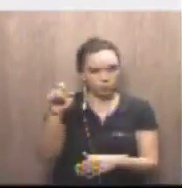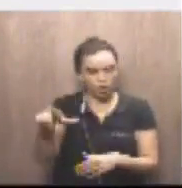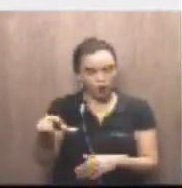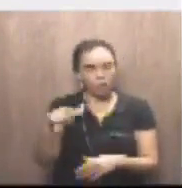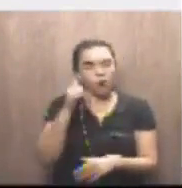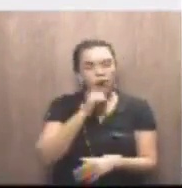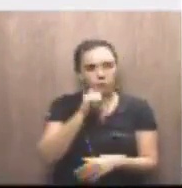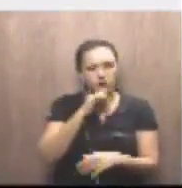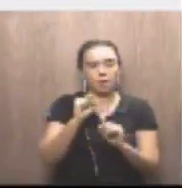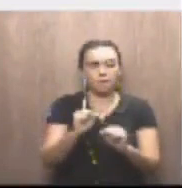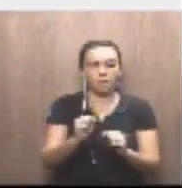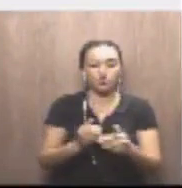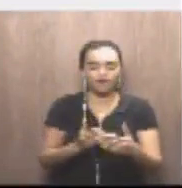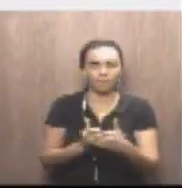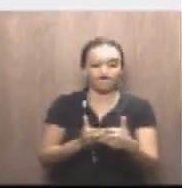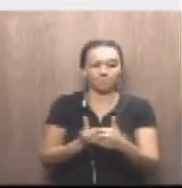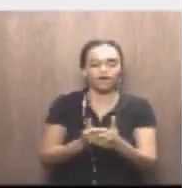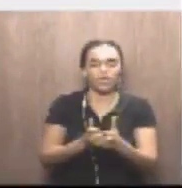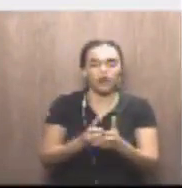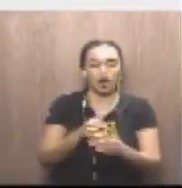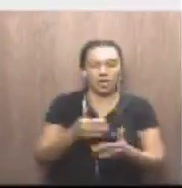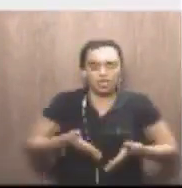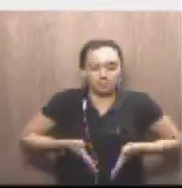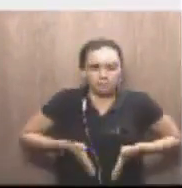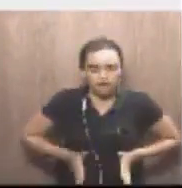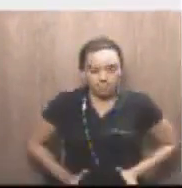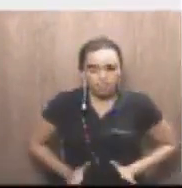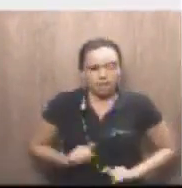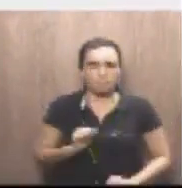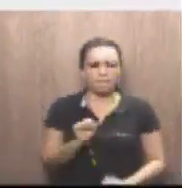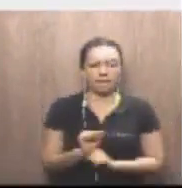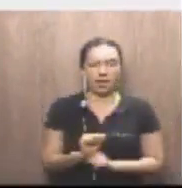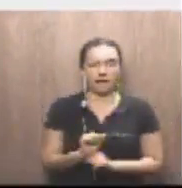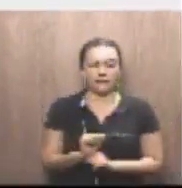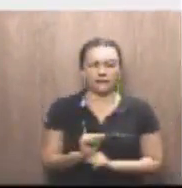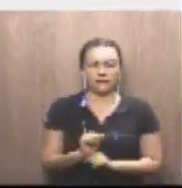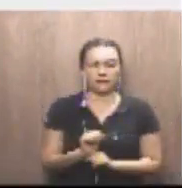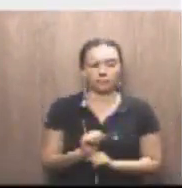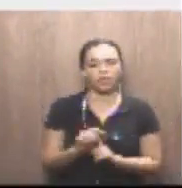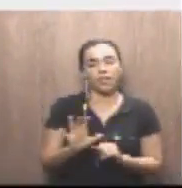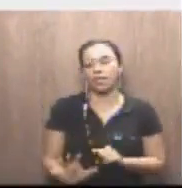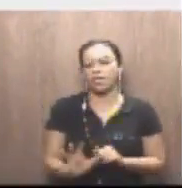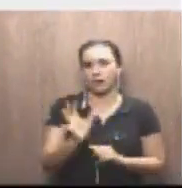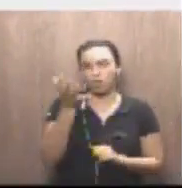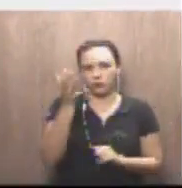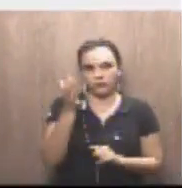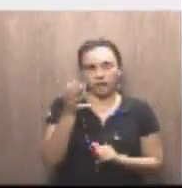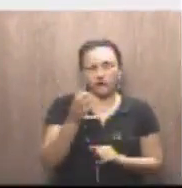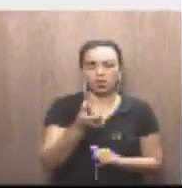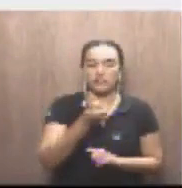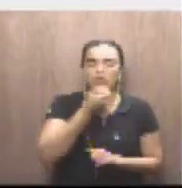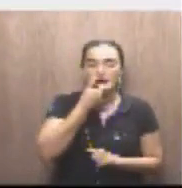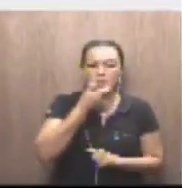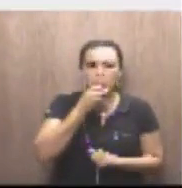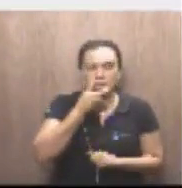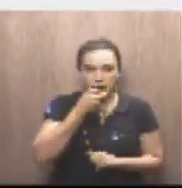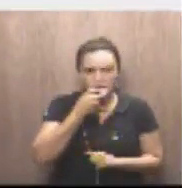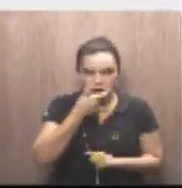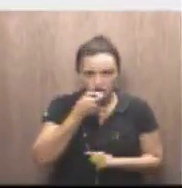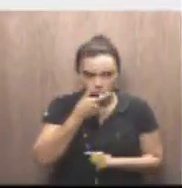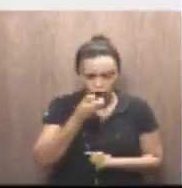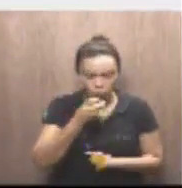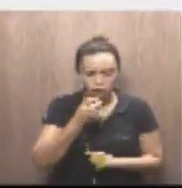pode travar o trabalho de parto. E ali, quando entra as intervenções sintéticas, ali pode